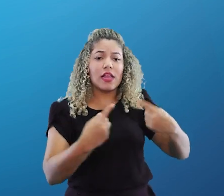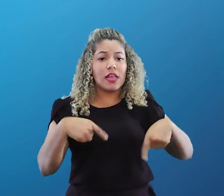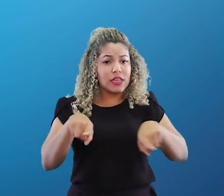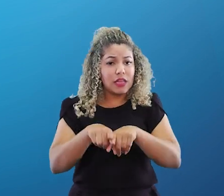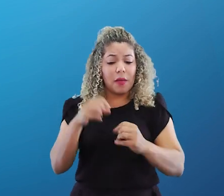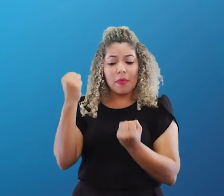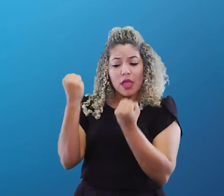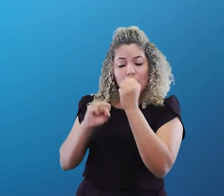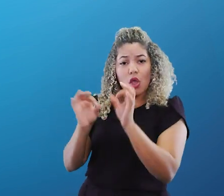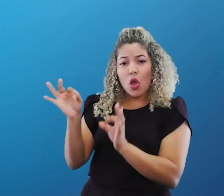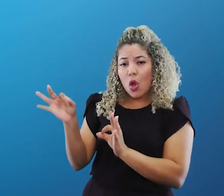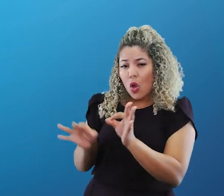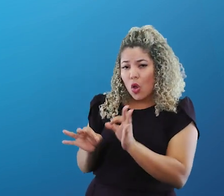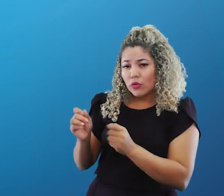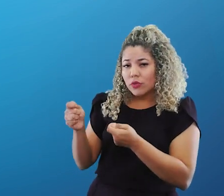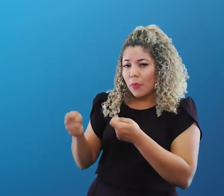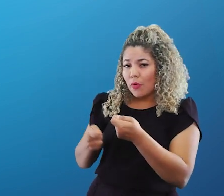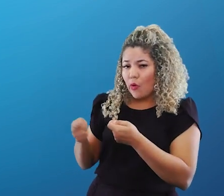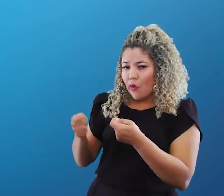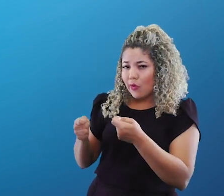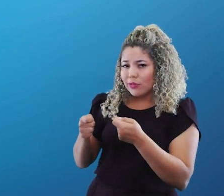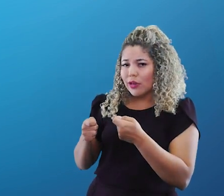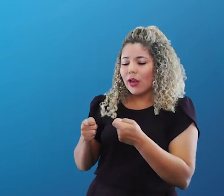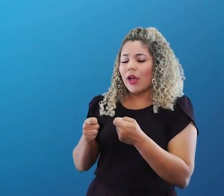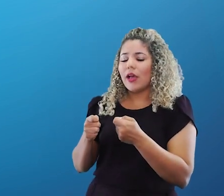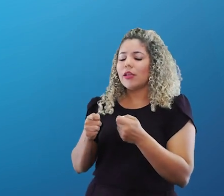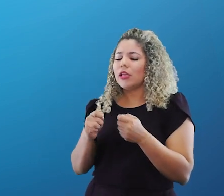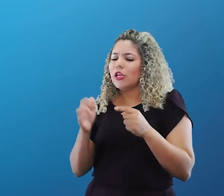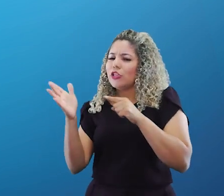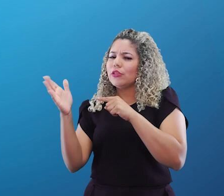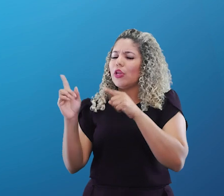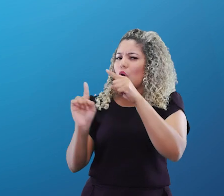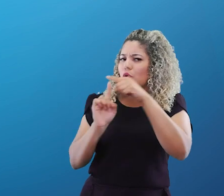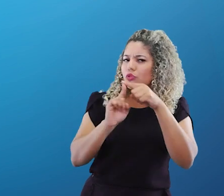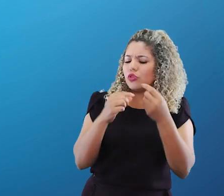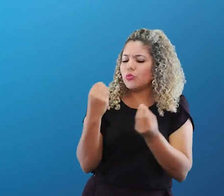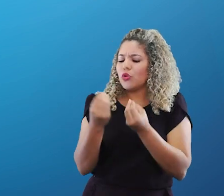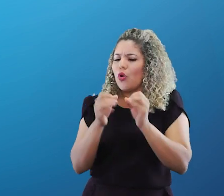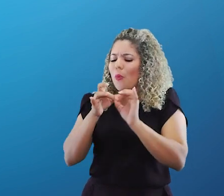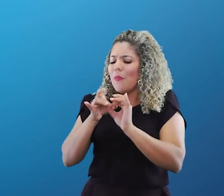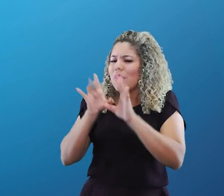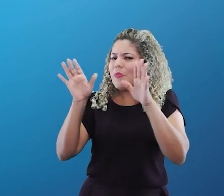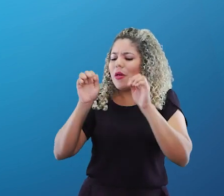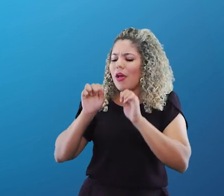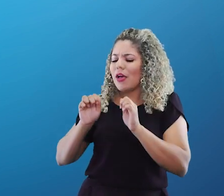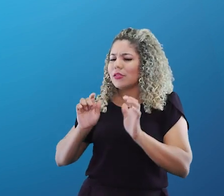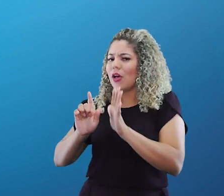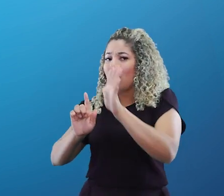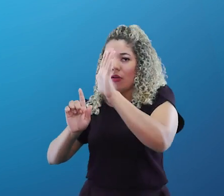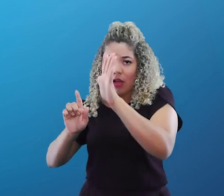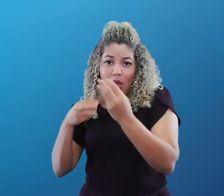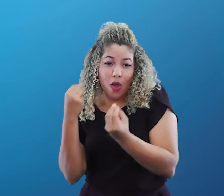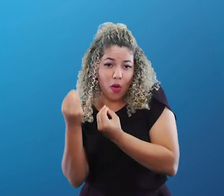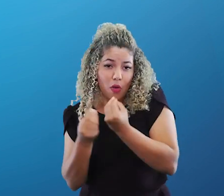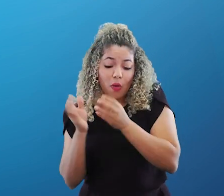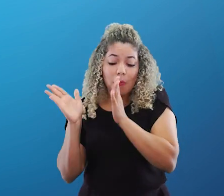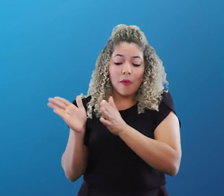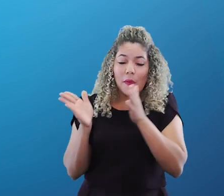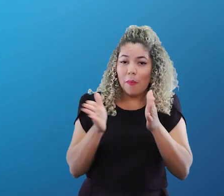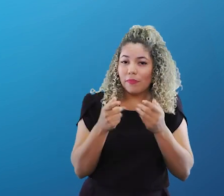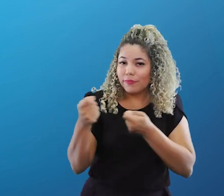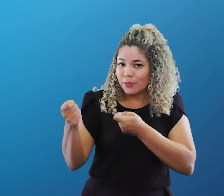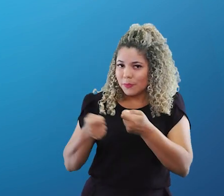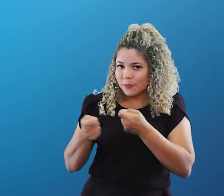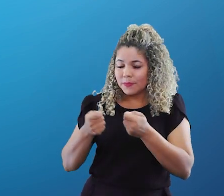estão controlando os seus poluentes? Há um tipo de purificação desse ar que é liberado? Como que está sendo feito esse processo de